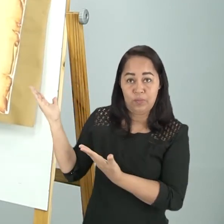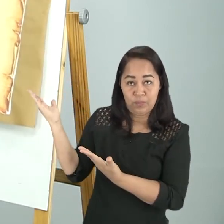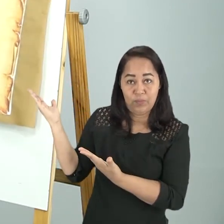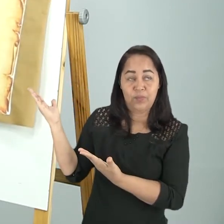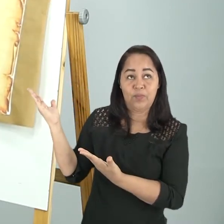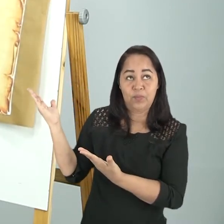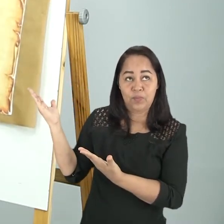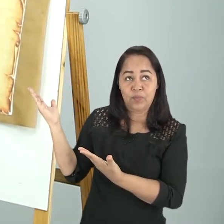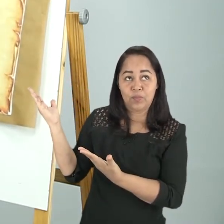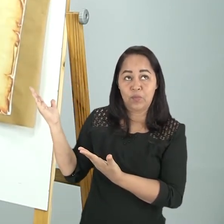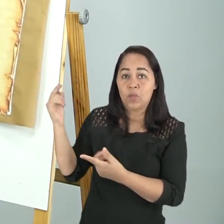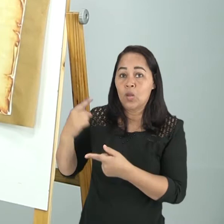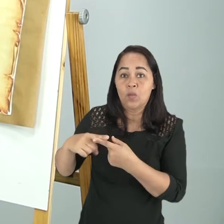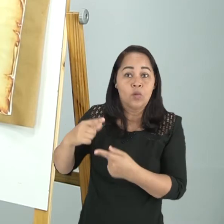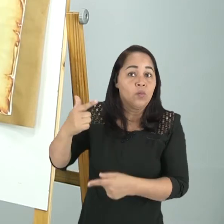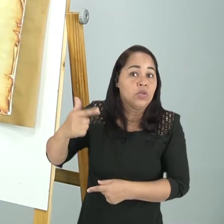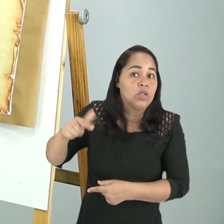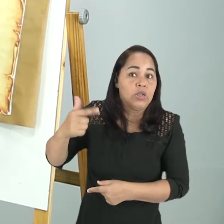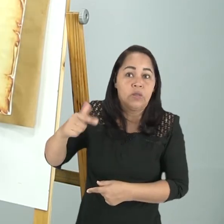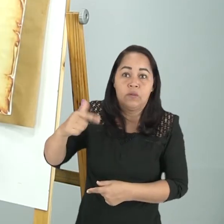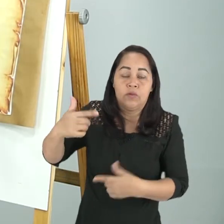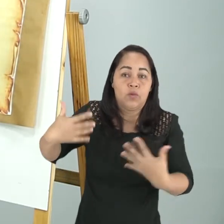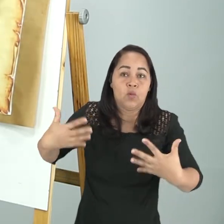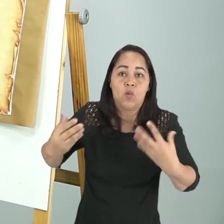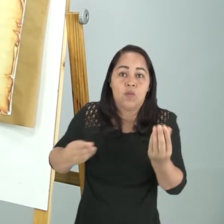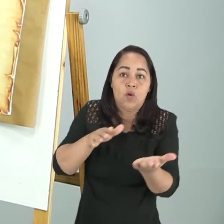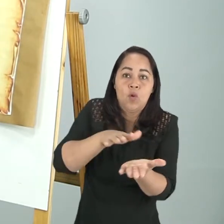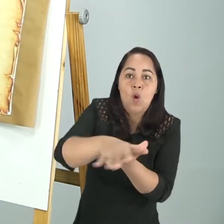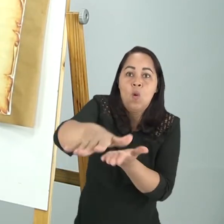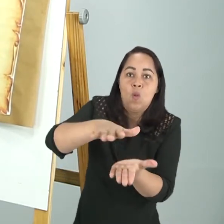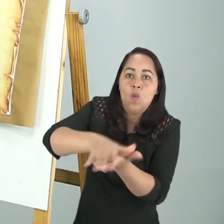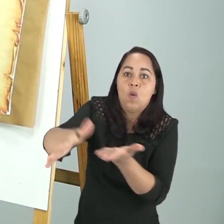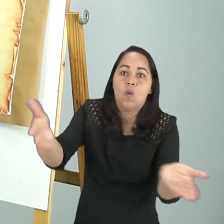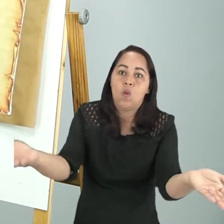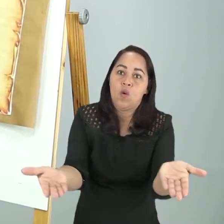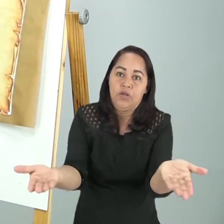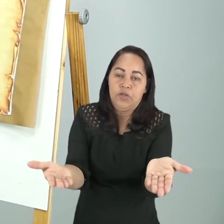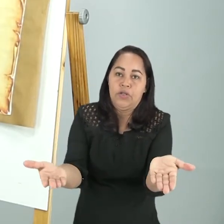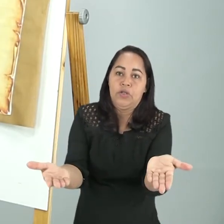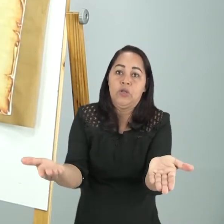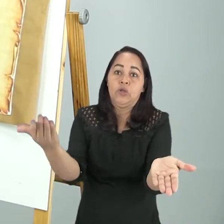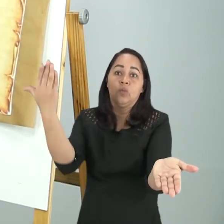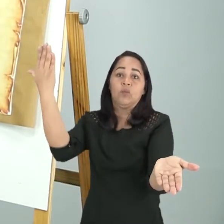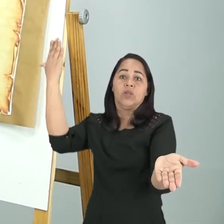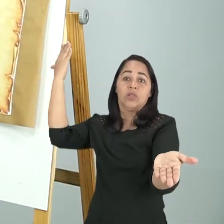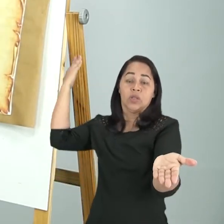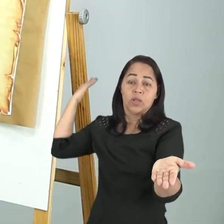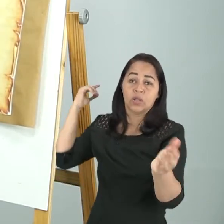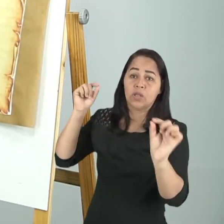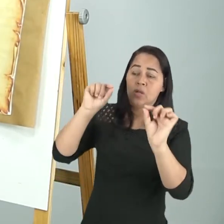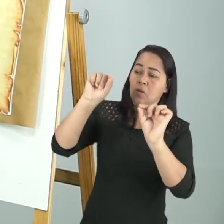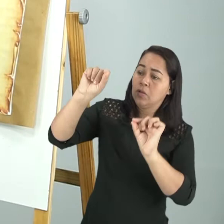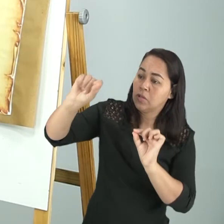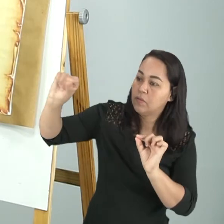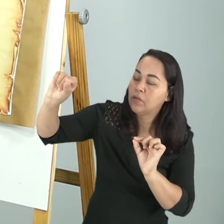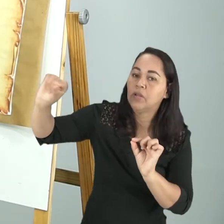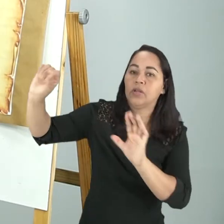Porque eles não tinham acesso ainda a essas técnicas de fazer o papel. E eles pegavam isso aqui, ó, e iam escrevendo, como vocês